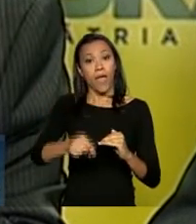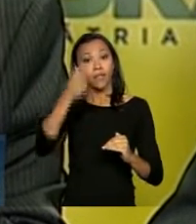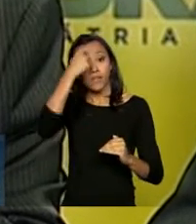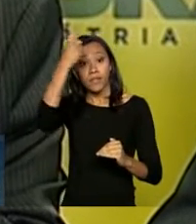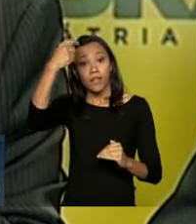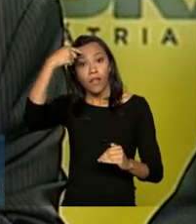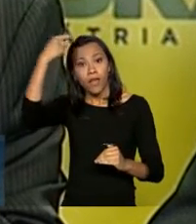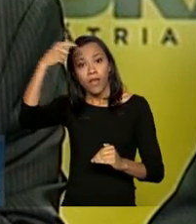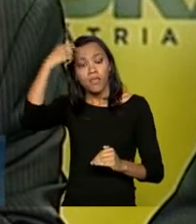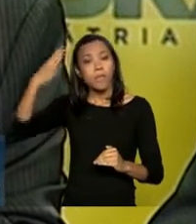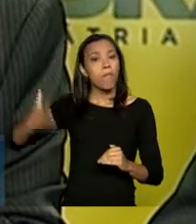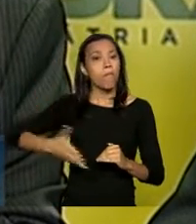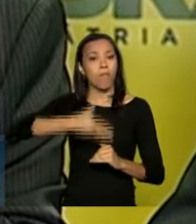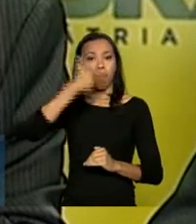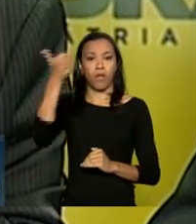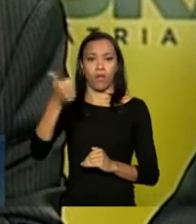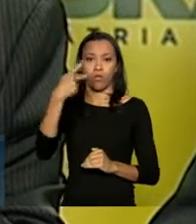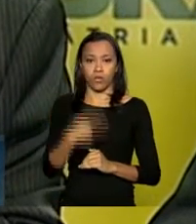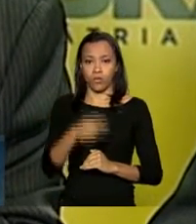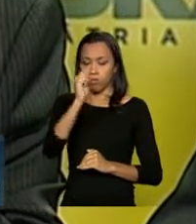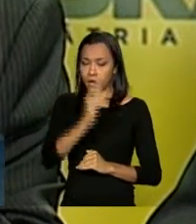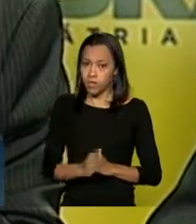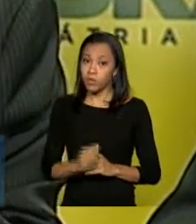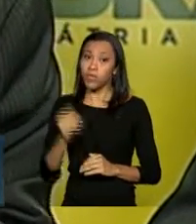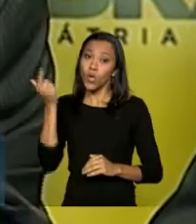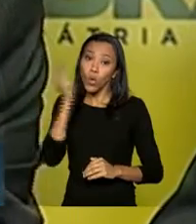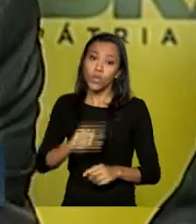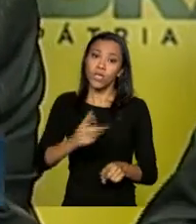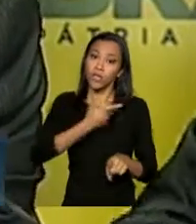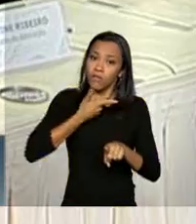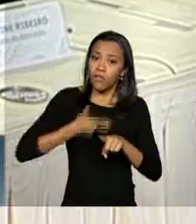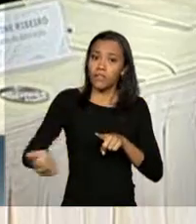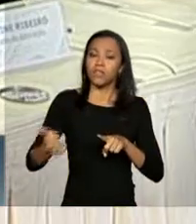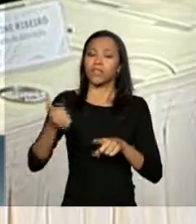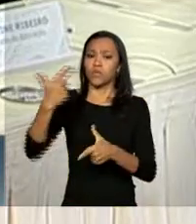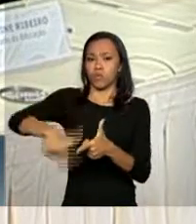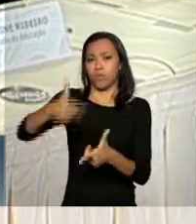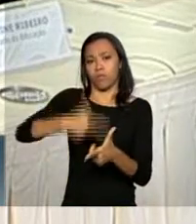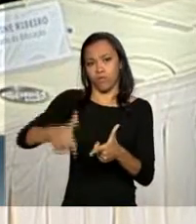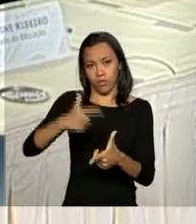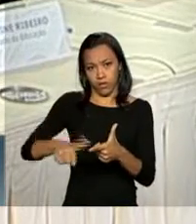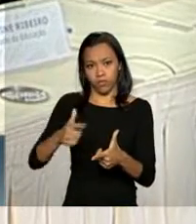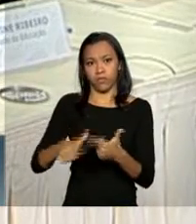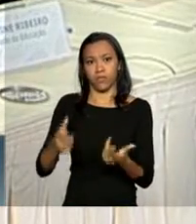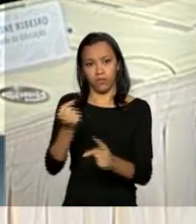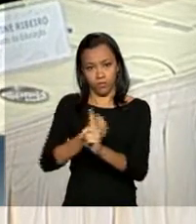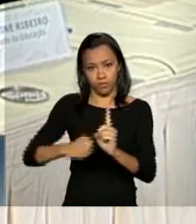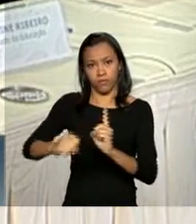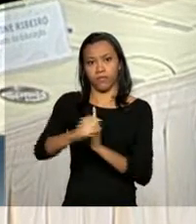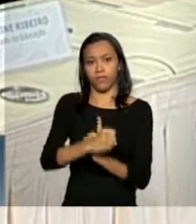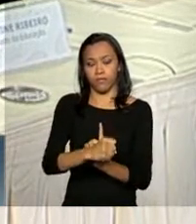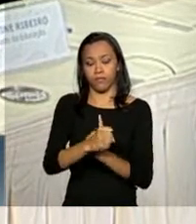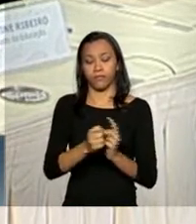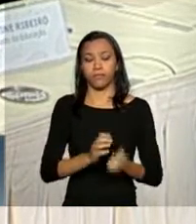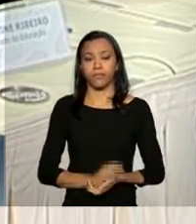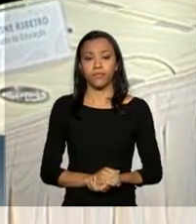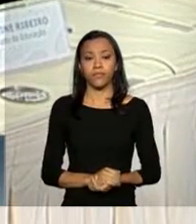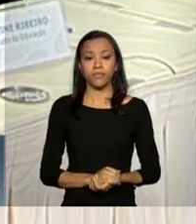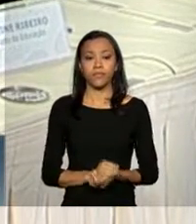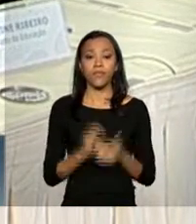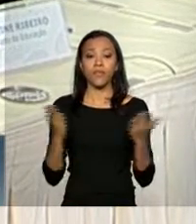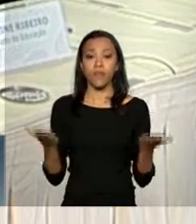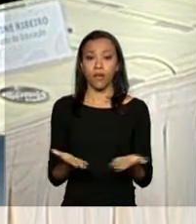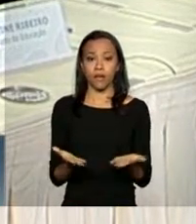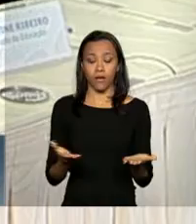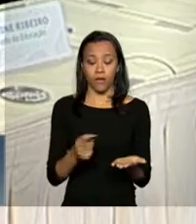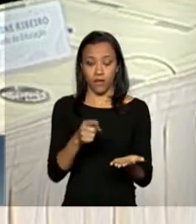Brasil, atendidos os 3 requisitos de dificuldade. Nesse recorte. E aí, agradeço lá a Málcia, que foi